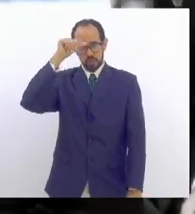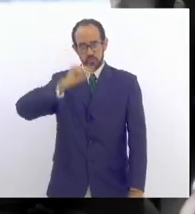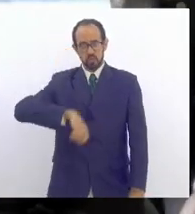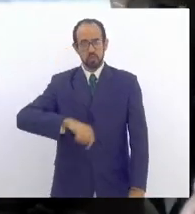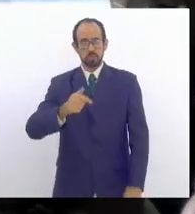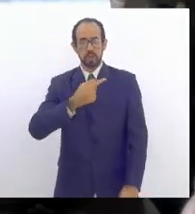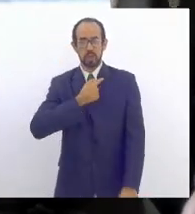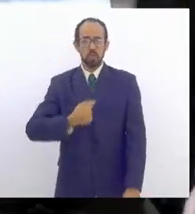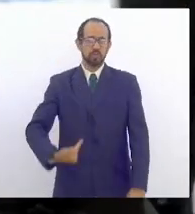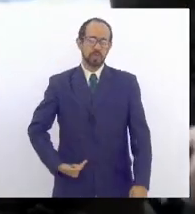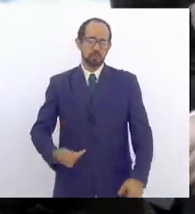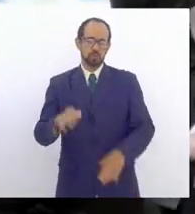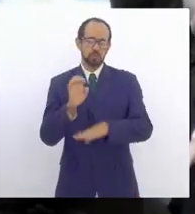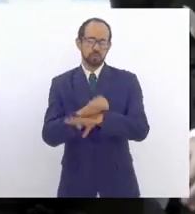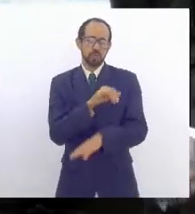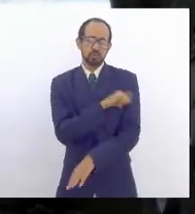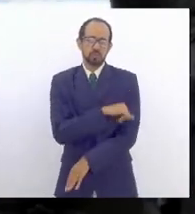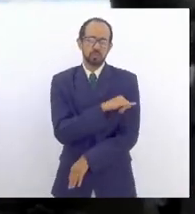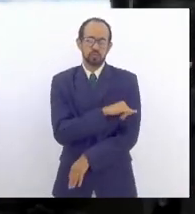do Rio de Janeiro.